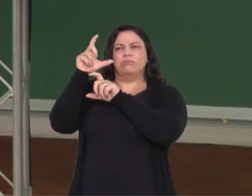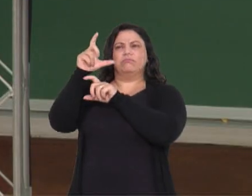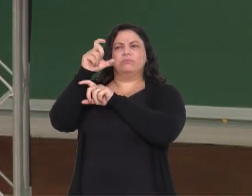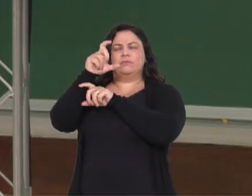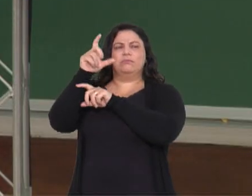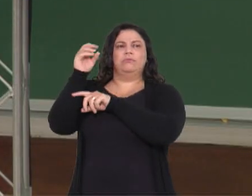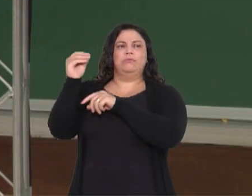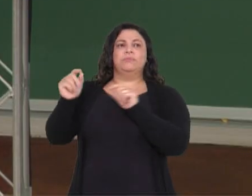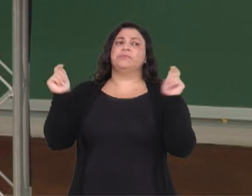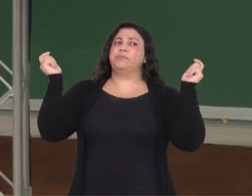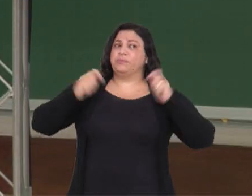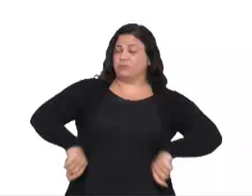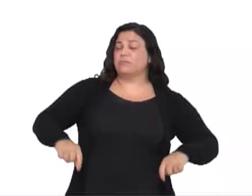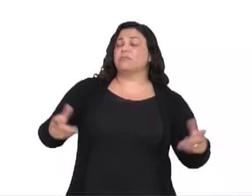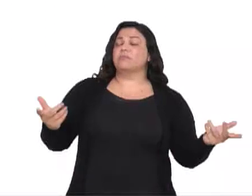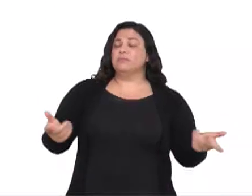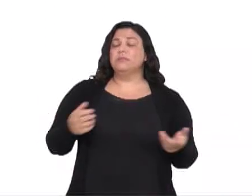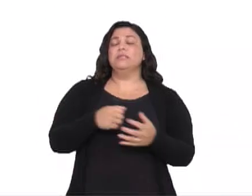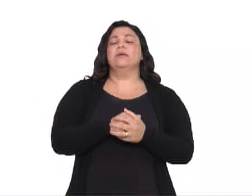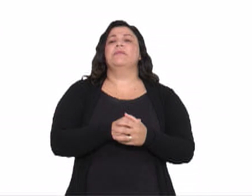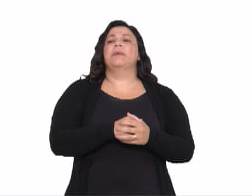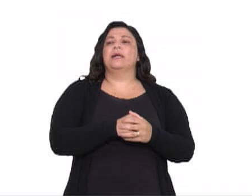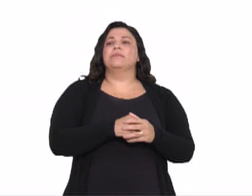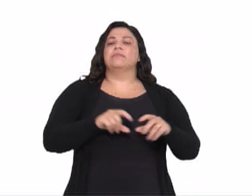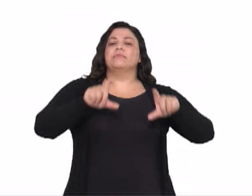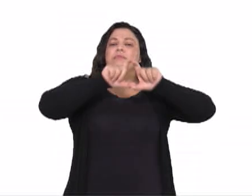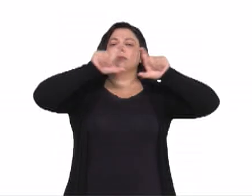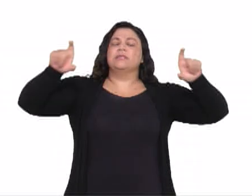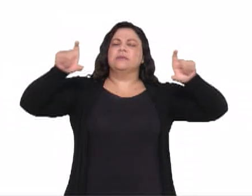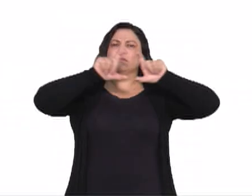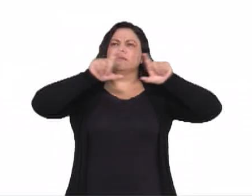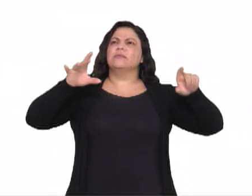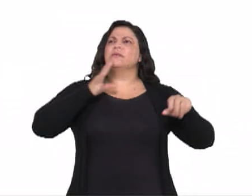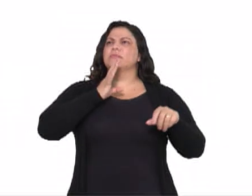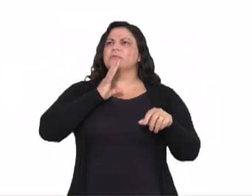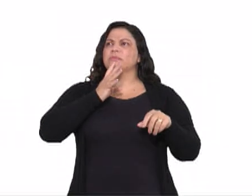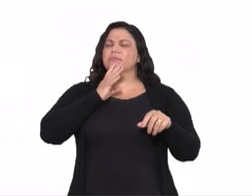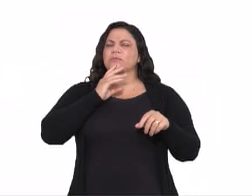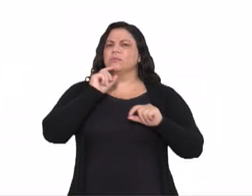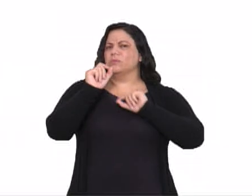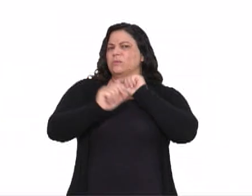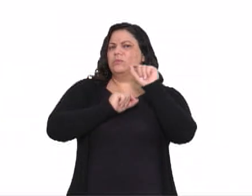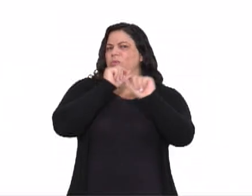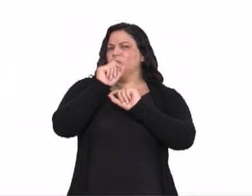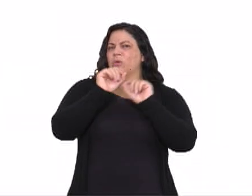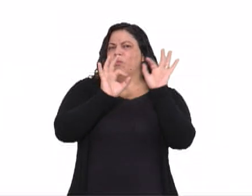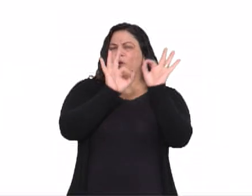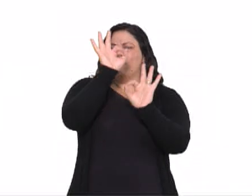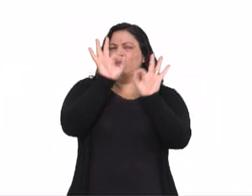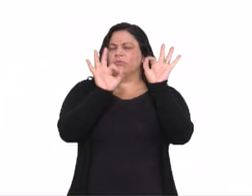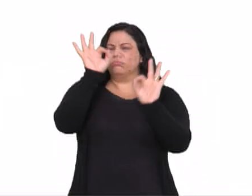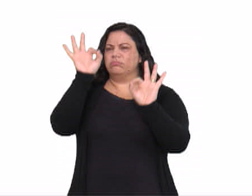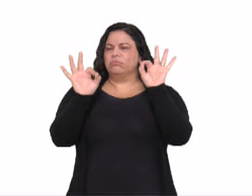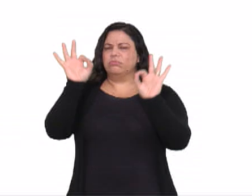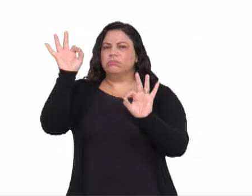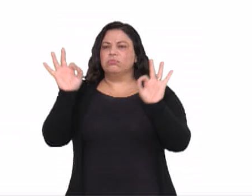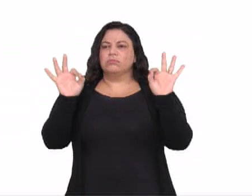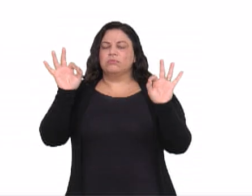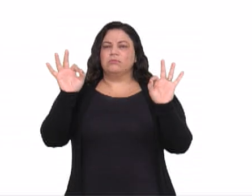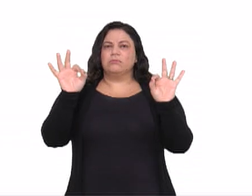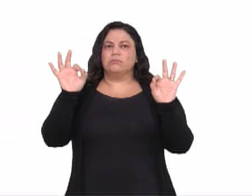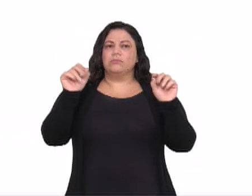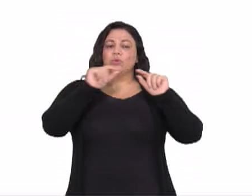possível determinar essa equação conhecendo coordenadas de centro e de medida do seu raio. Olha que importante. Com